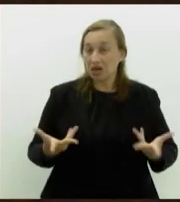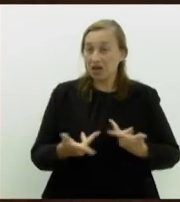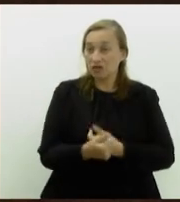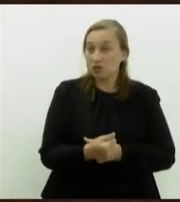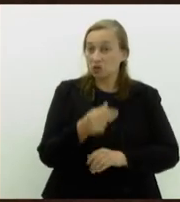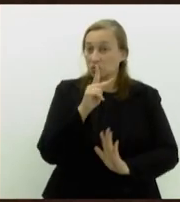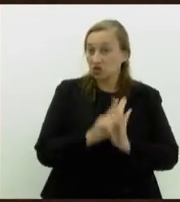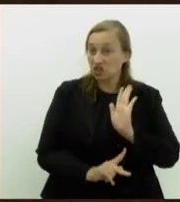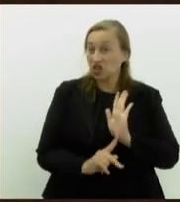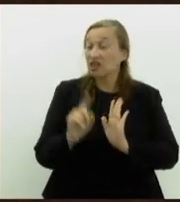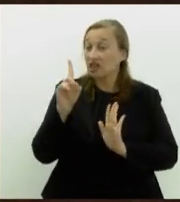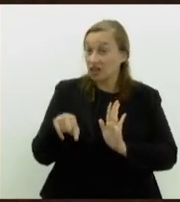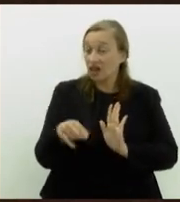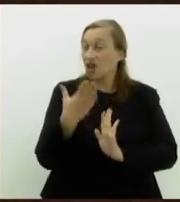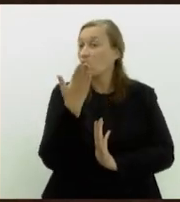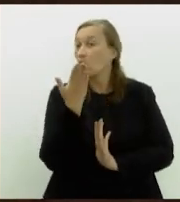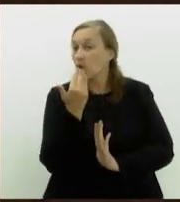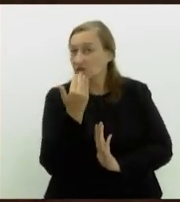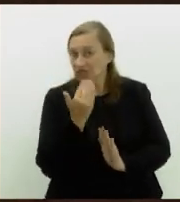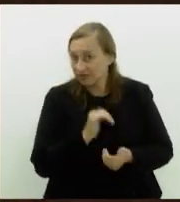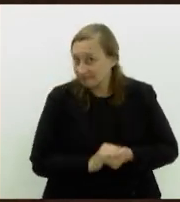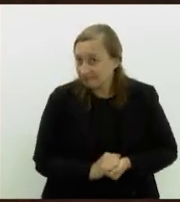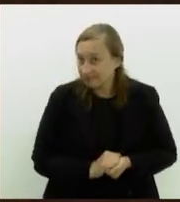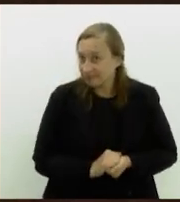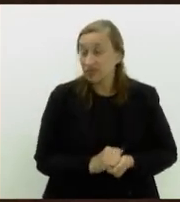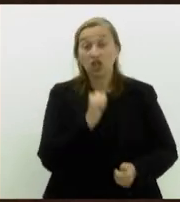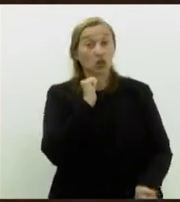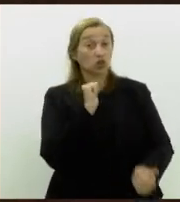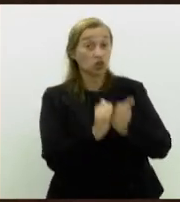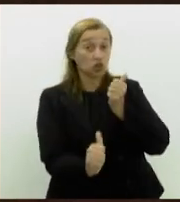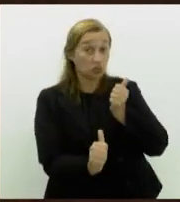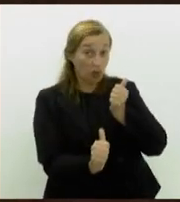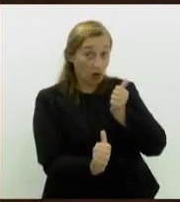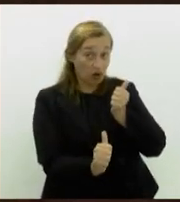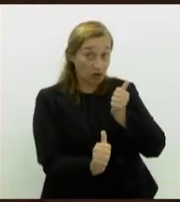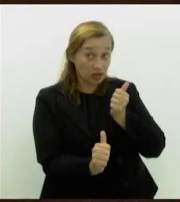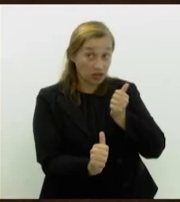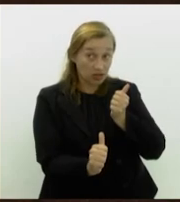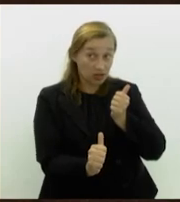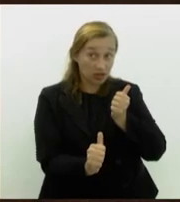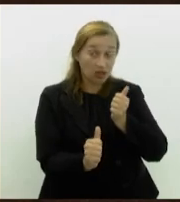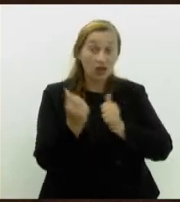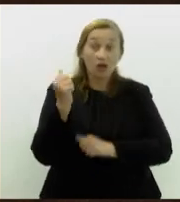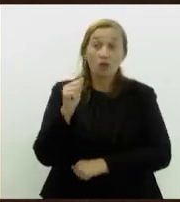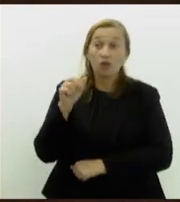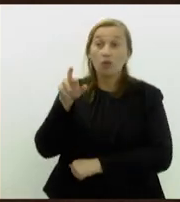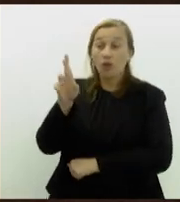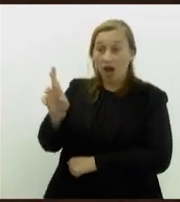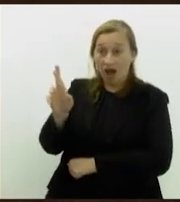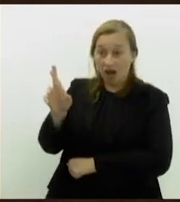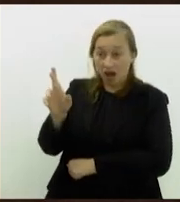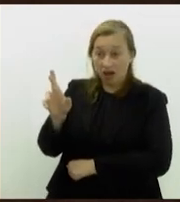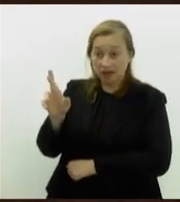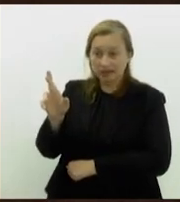é alimentação, esporte, né? Ar livre. Hoje em